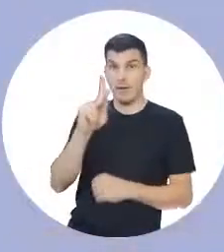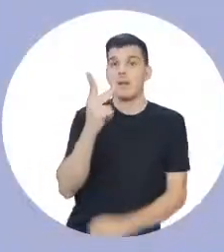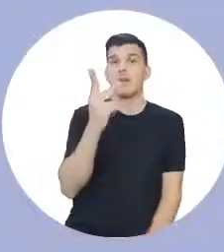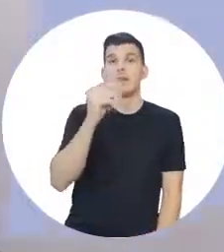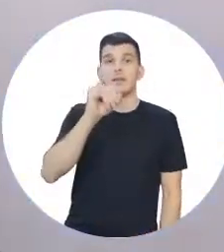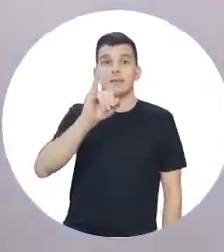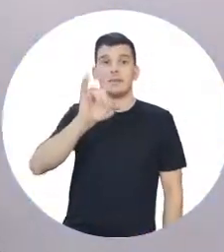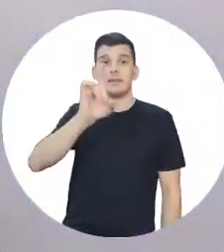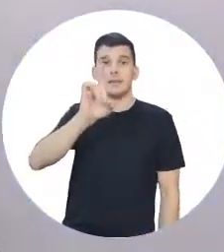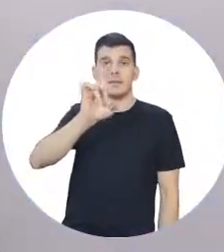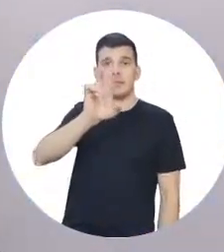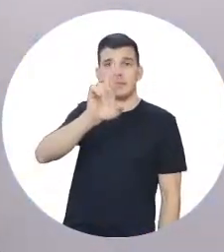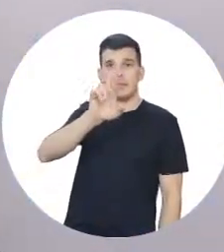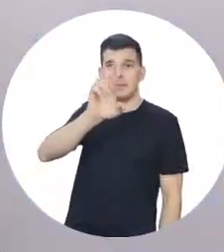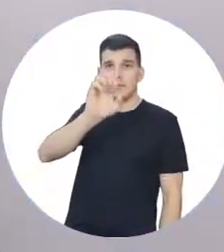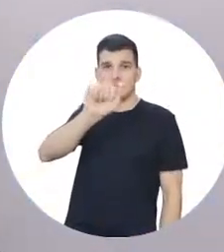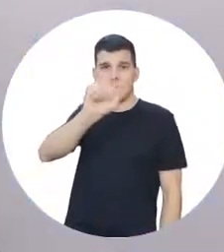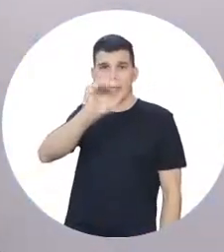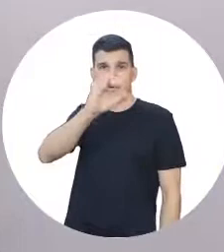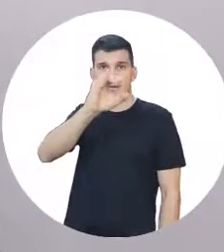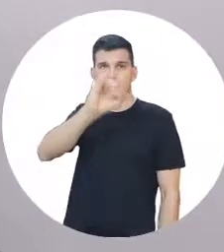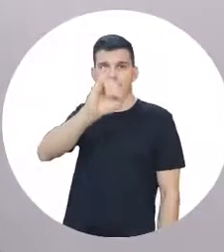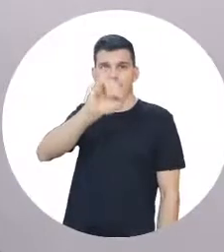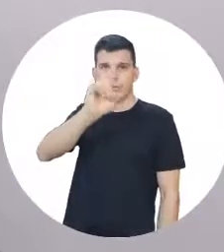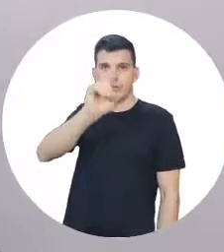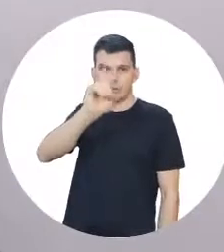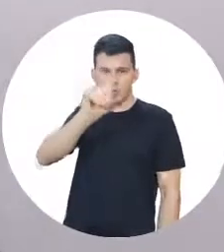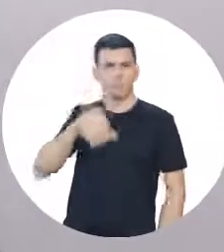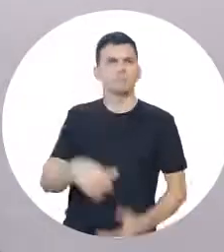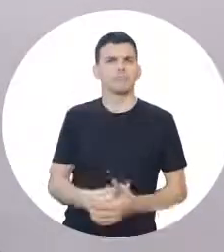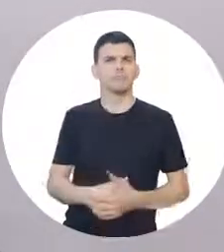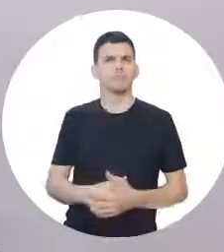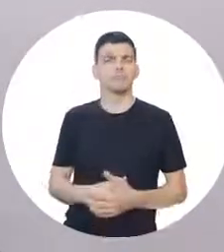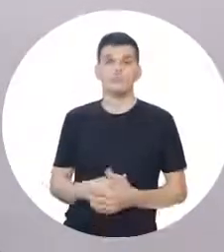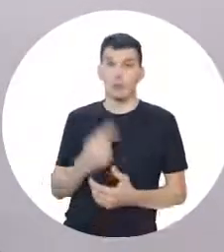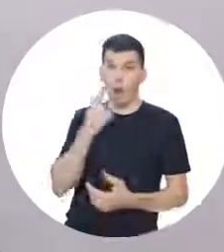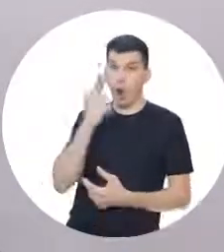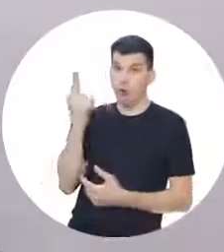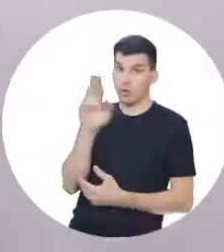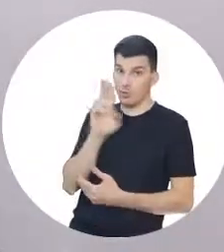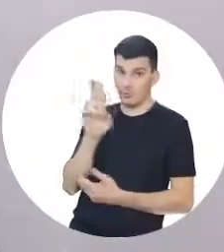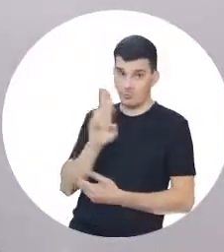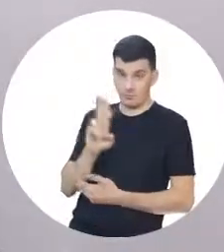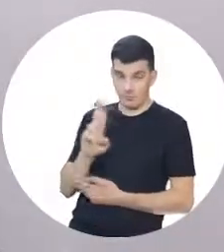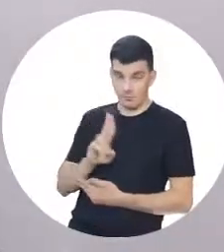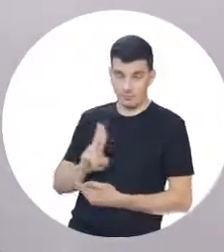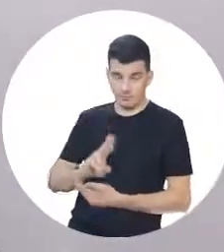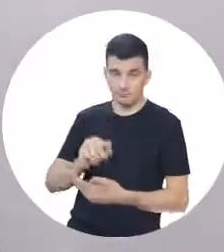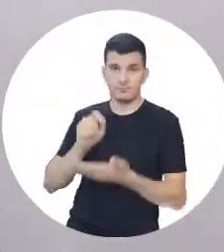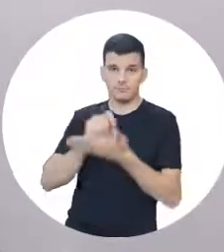hidrácidos. Hidrácidos, pessoal, quais são os ácidos fortes? HCl,